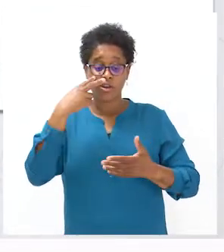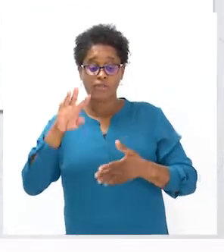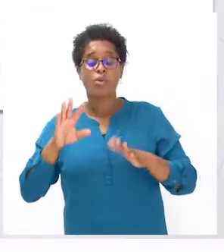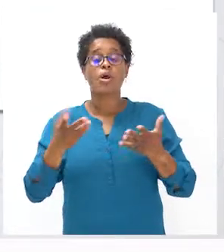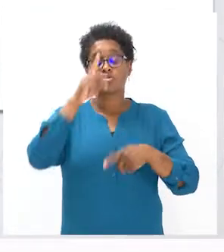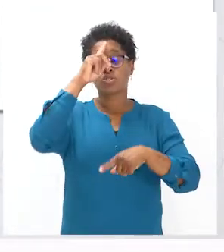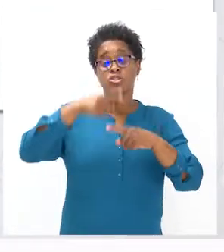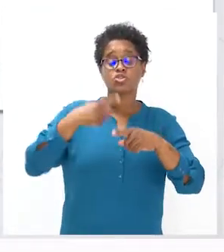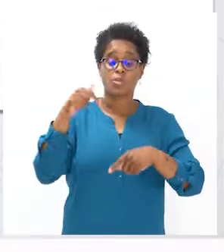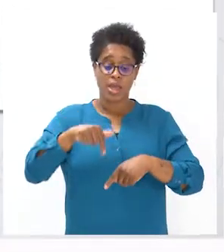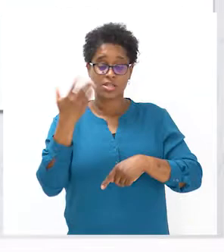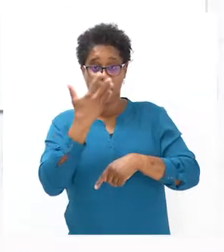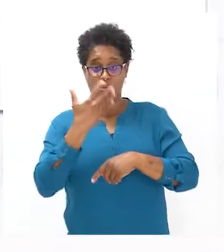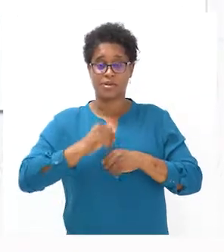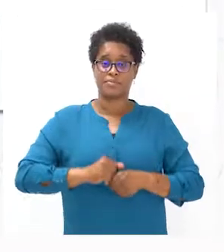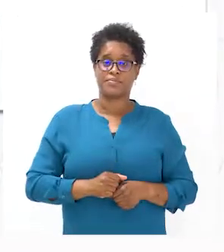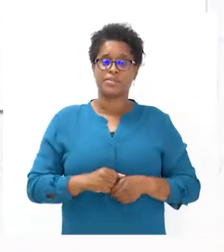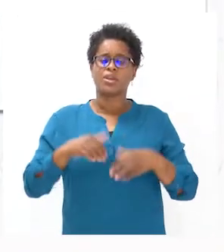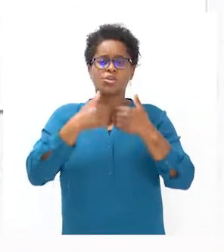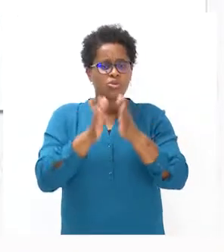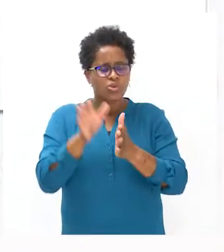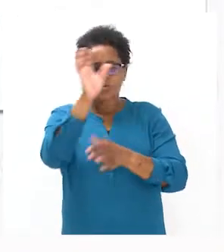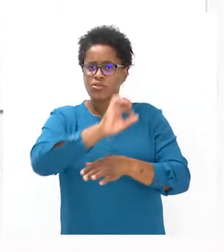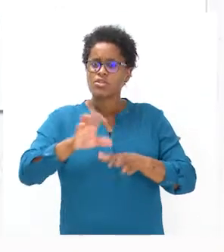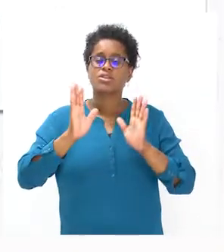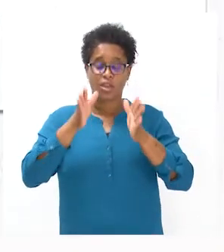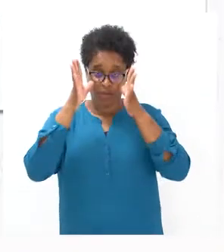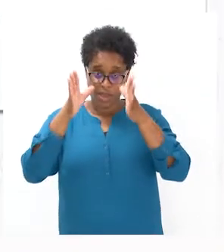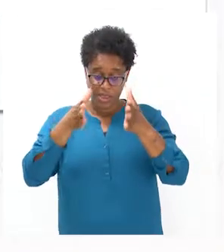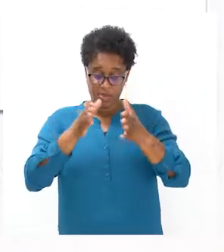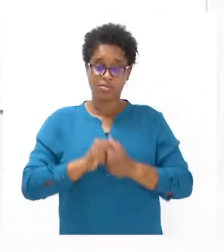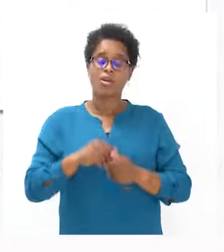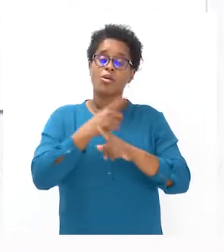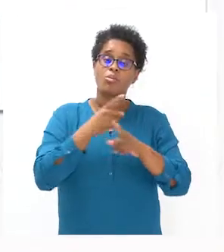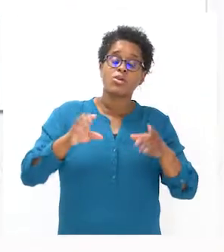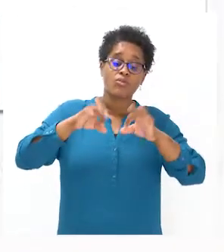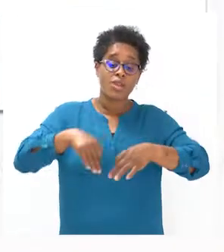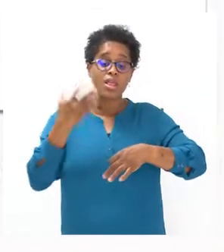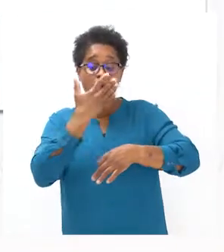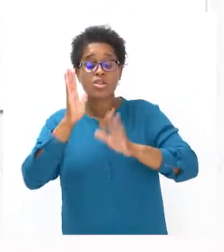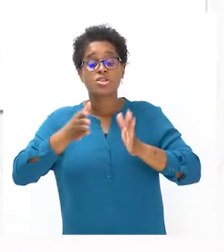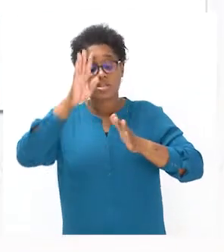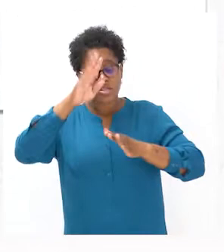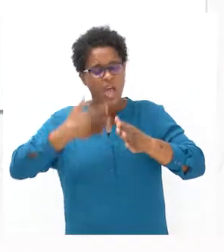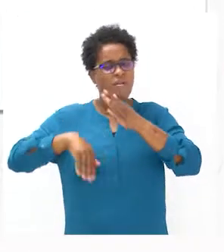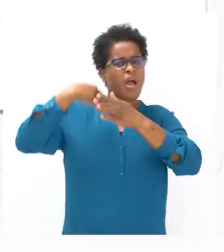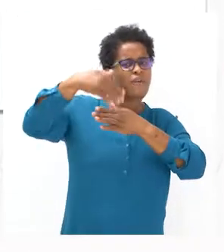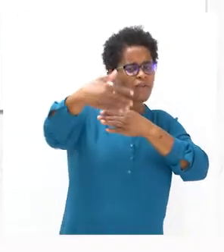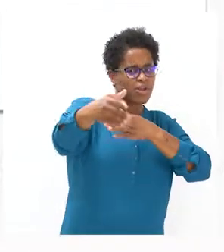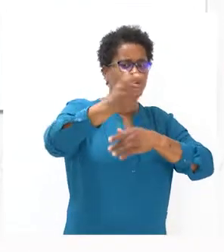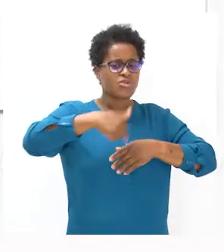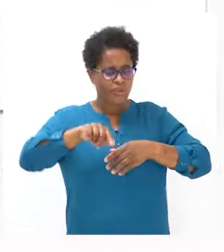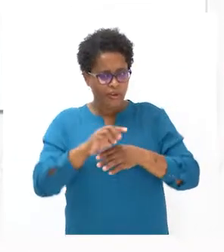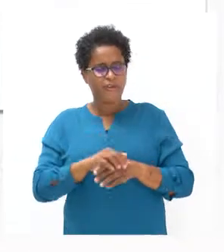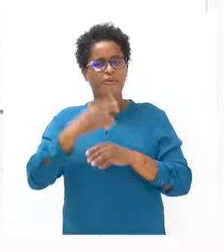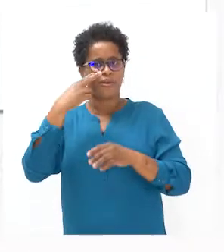os objetivos para esta aula. Toda a gente deve ficar atenta porque no final da aula, já sabem, lá mais à frente nós vamos